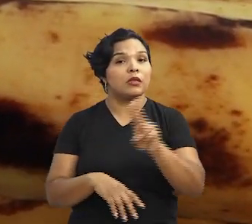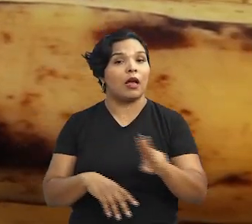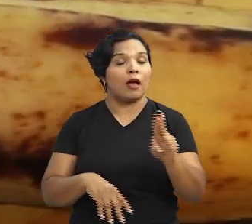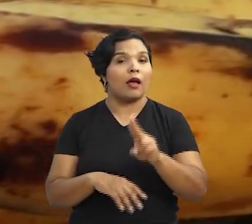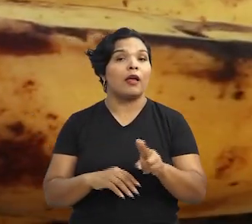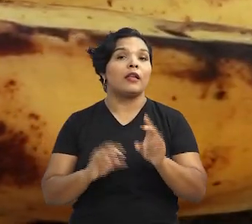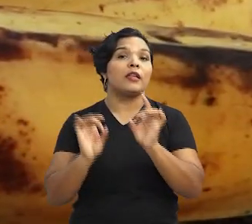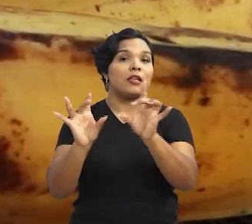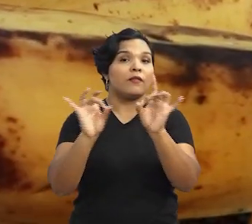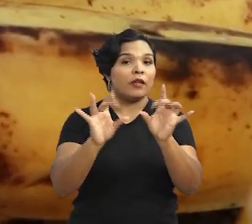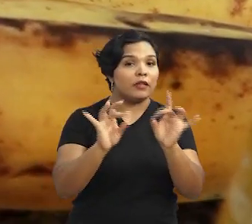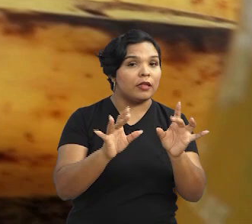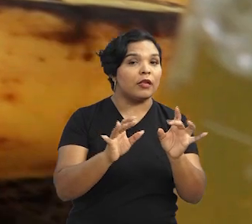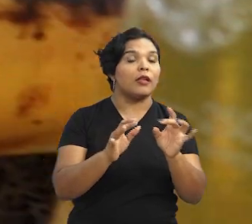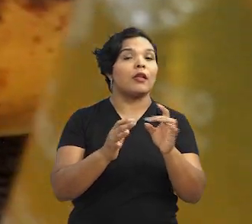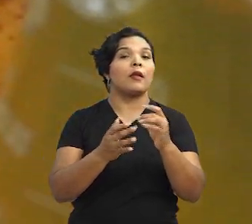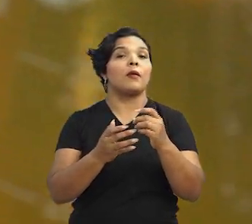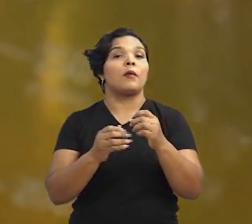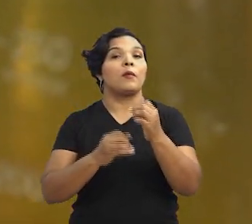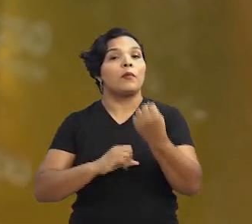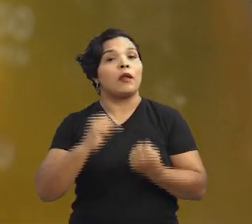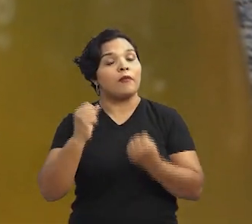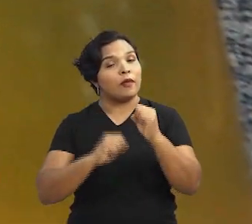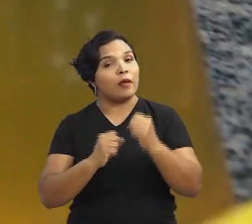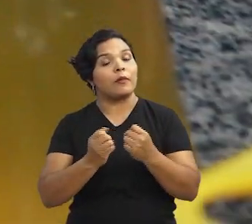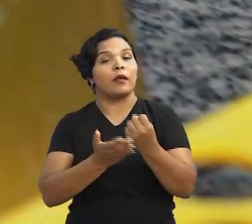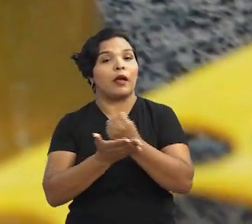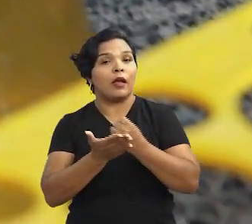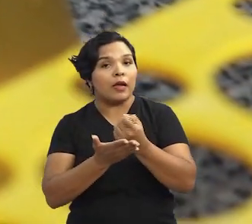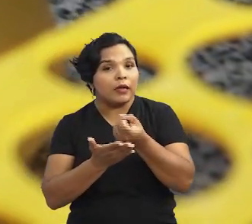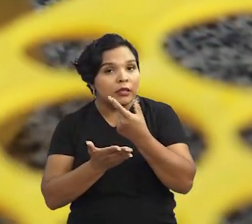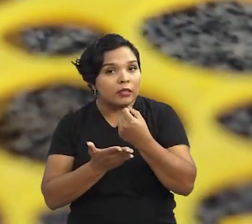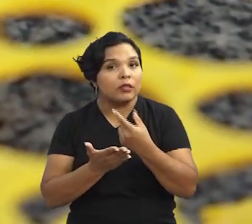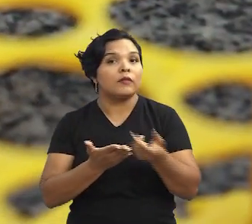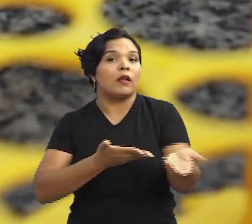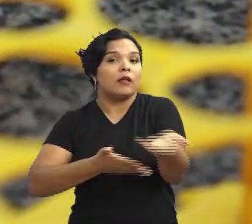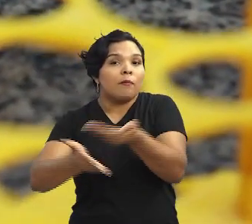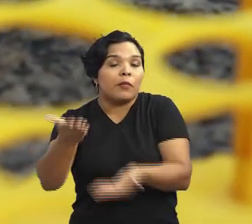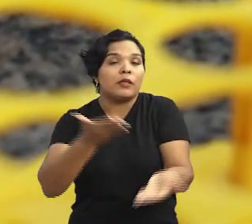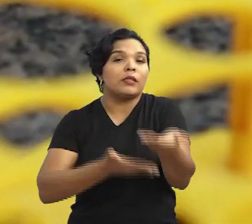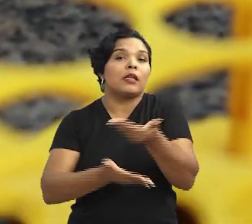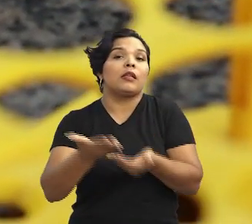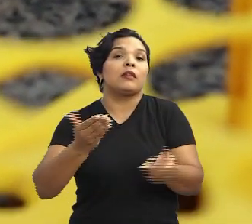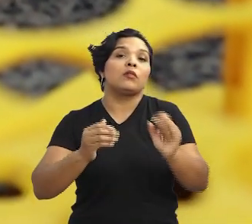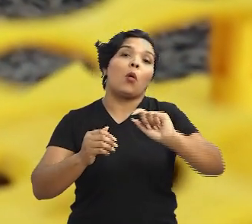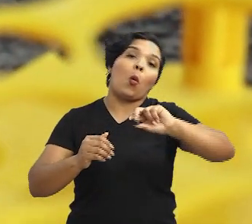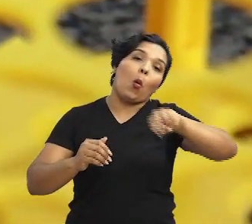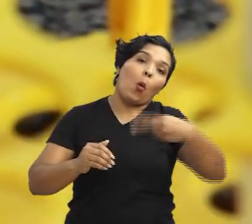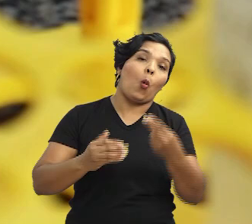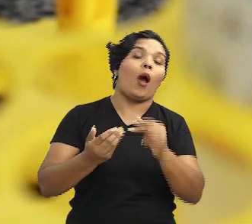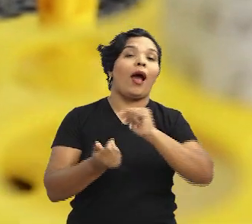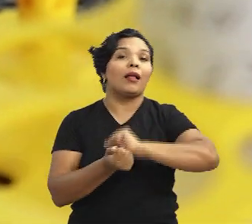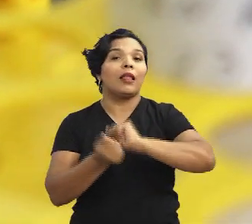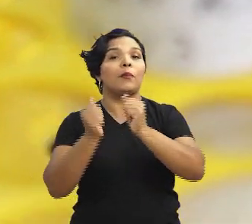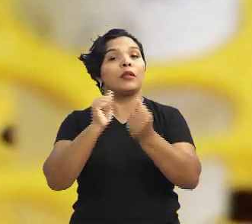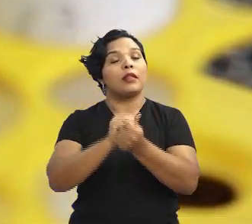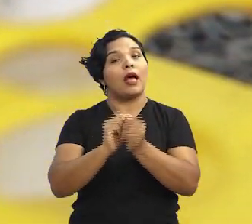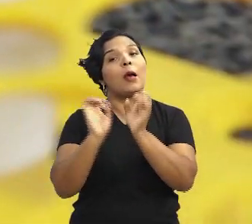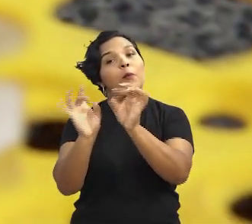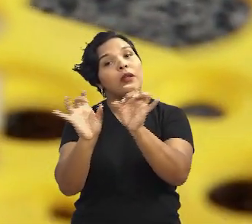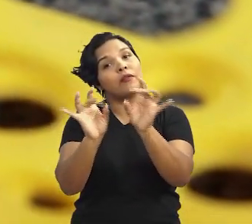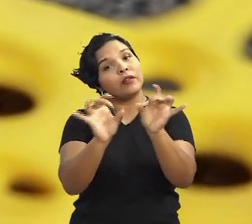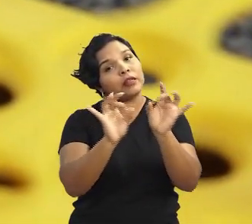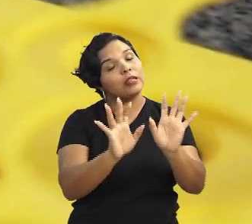utilizar materiais que eram resíduos e vender para a indústria farmacêutica, né? Fazer parcerias ou mesmo adaptar